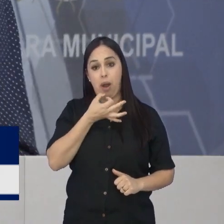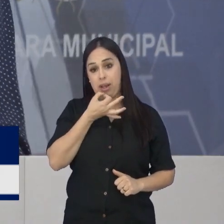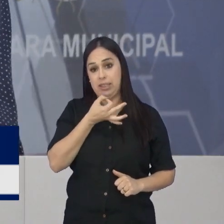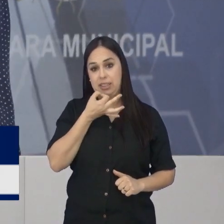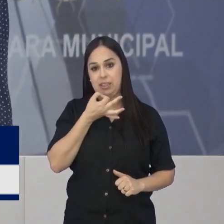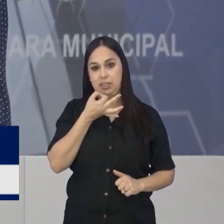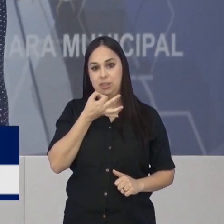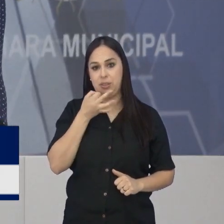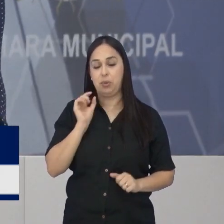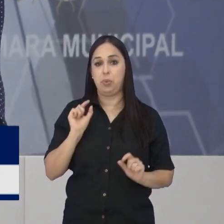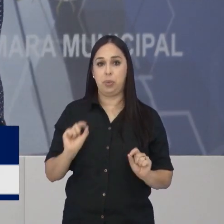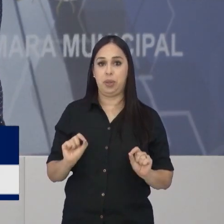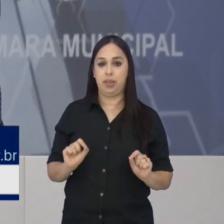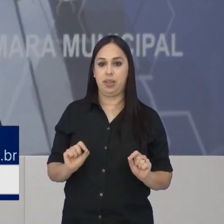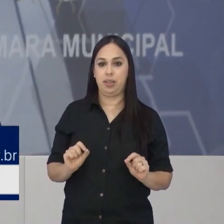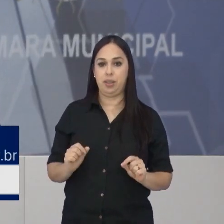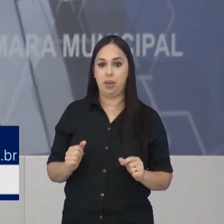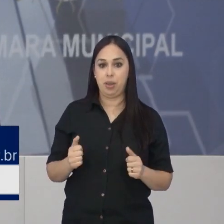do que é o